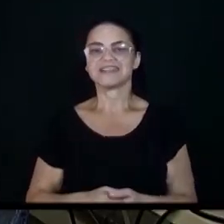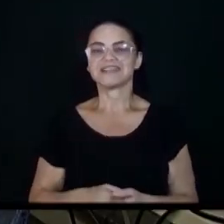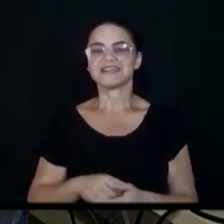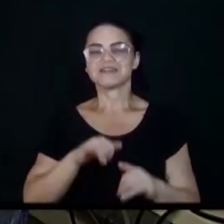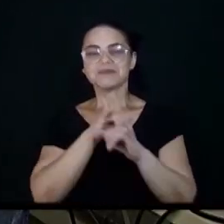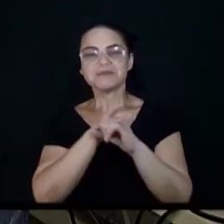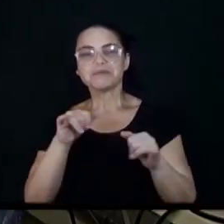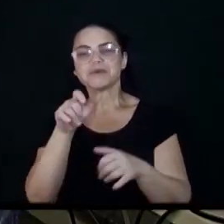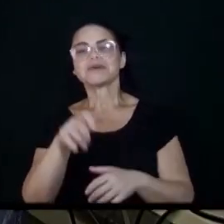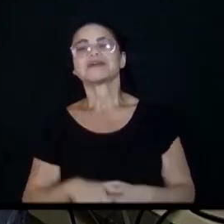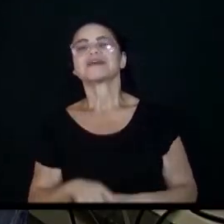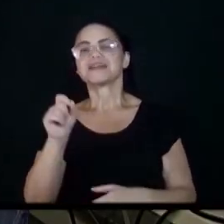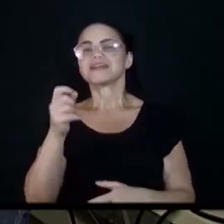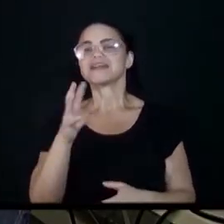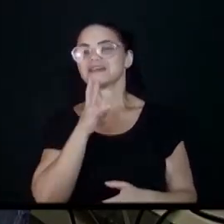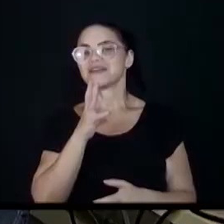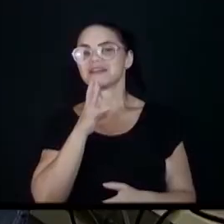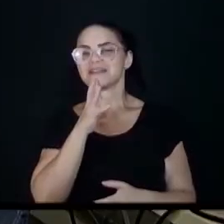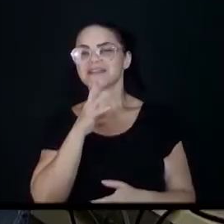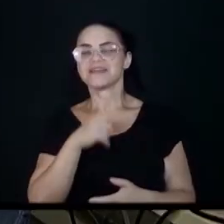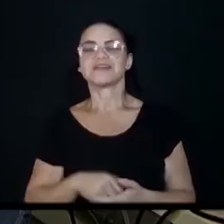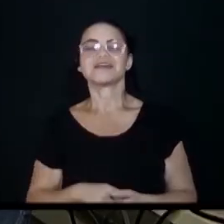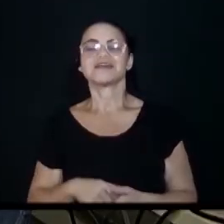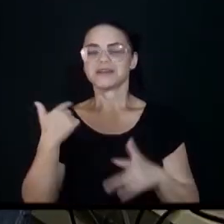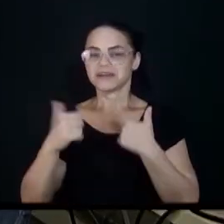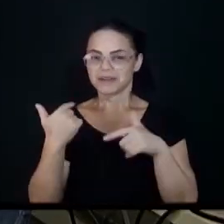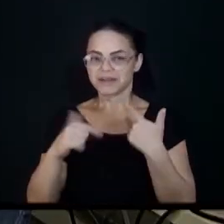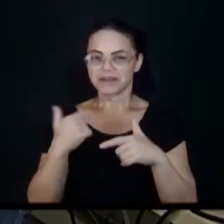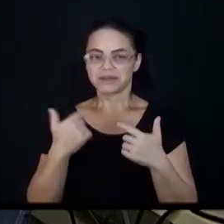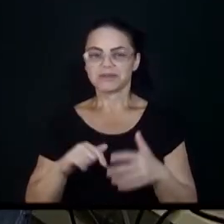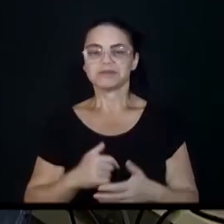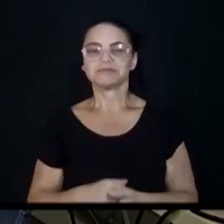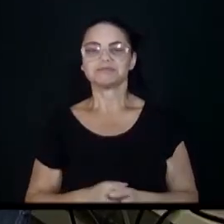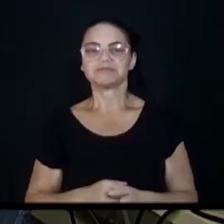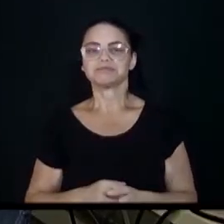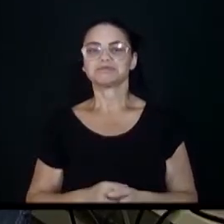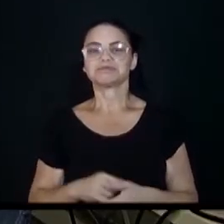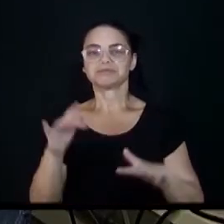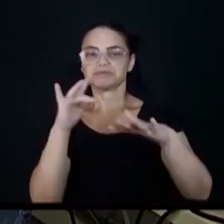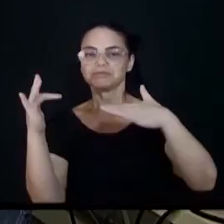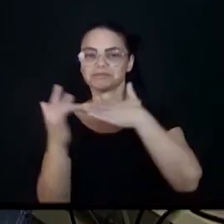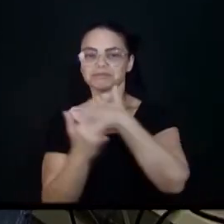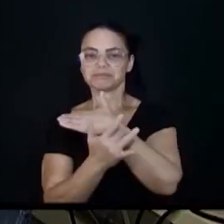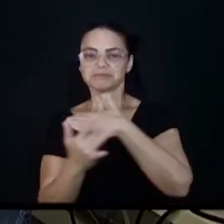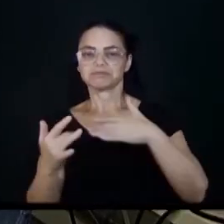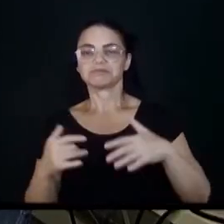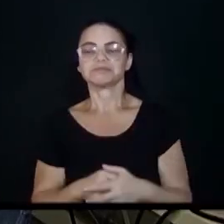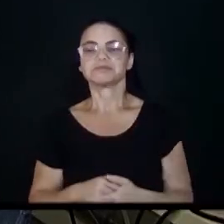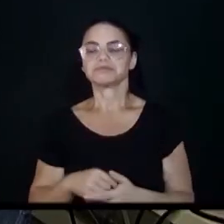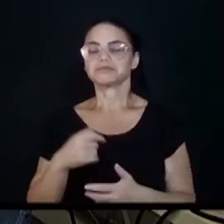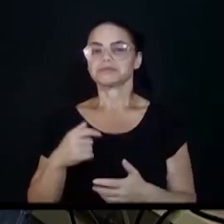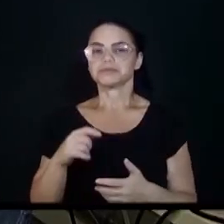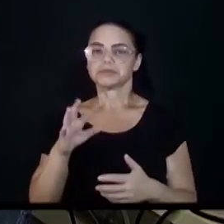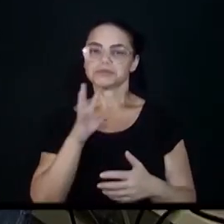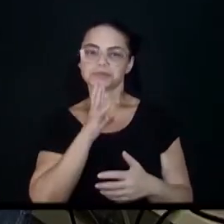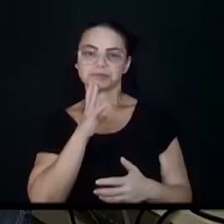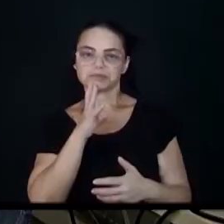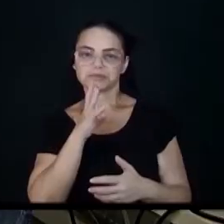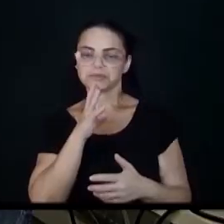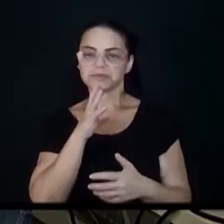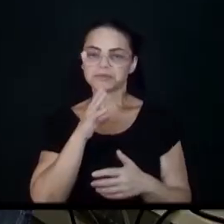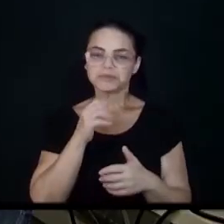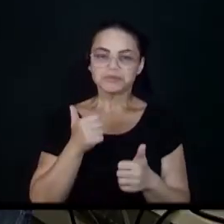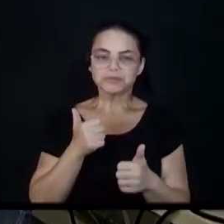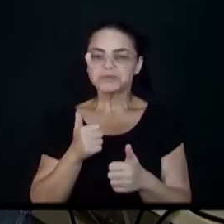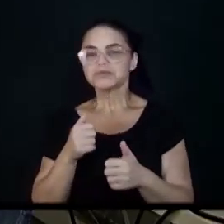quiser conhecer mais o trabalho de vocês nas redes sociais, né? Quem quiser conhecer de perto, fazer uma visita, como